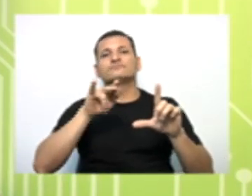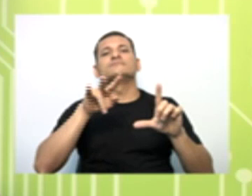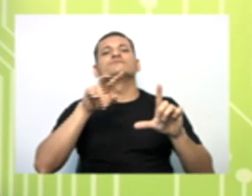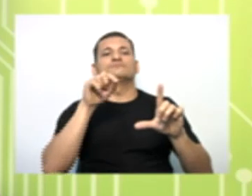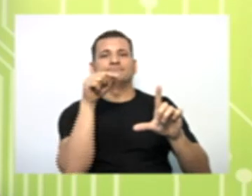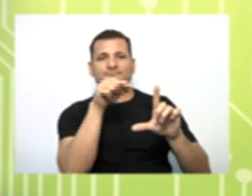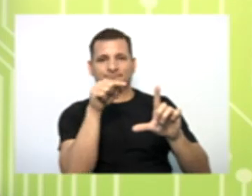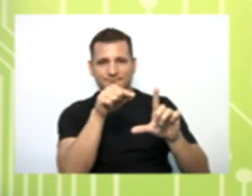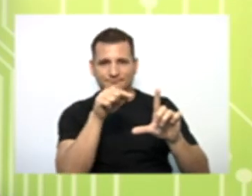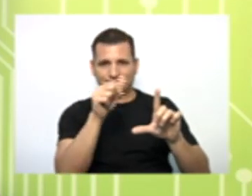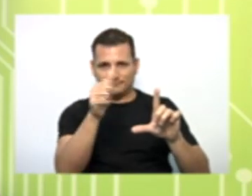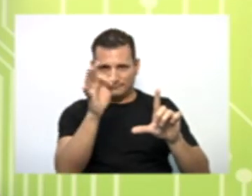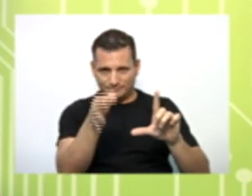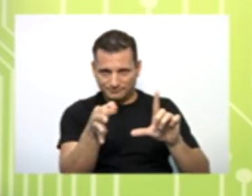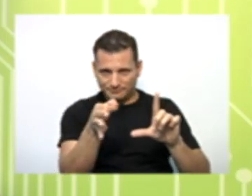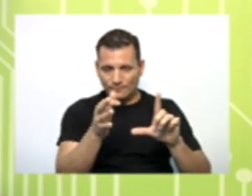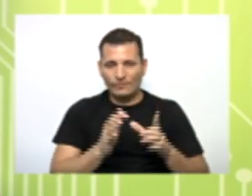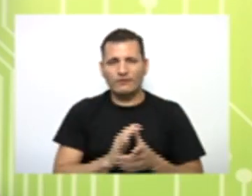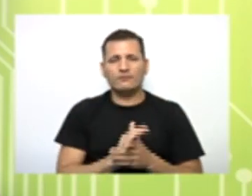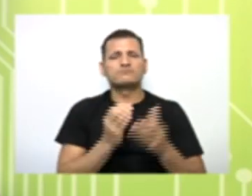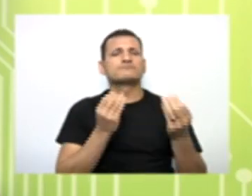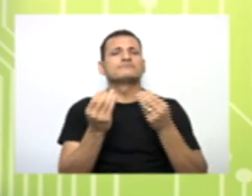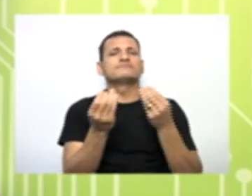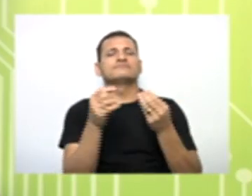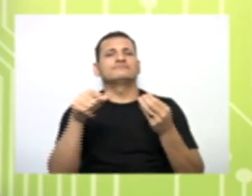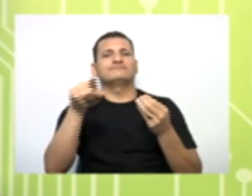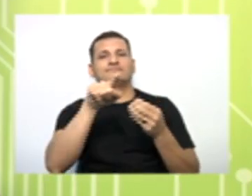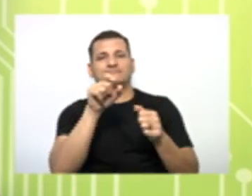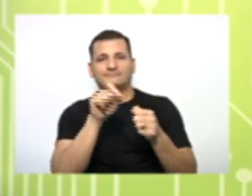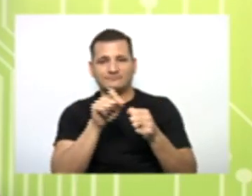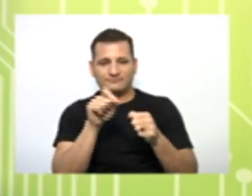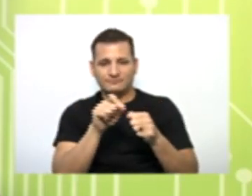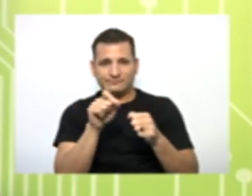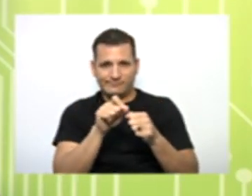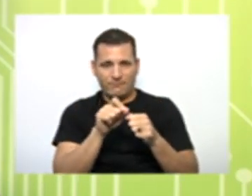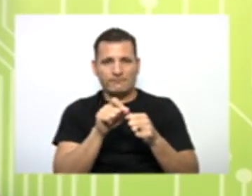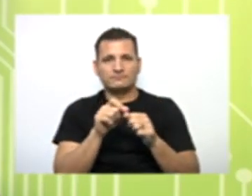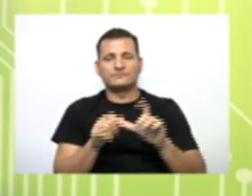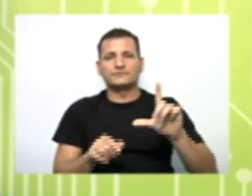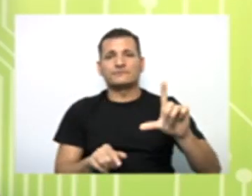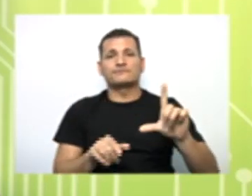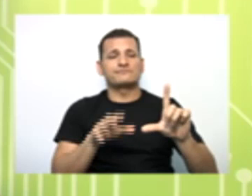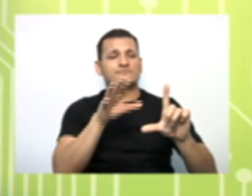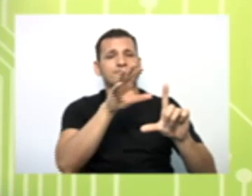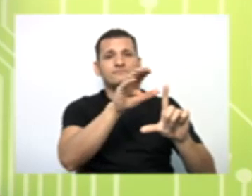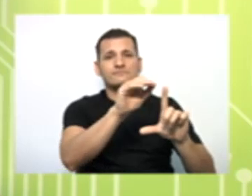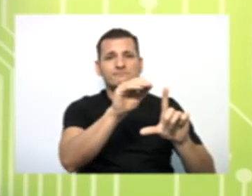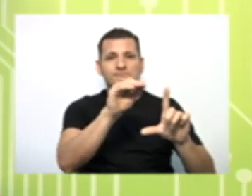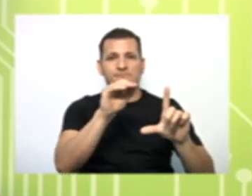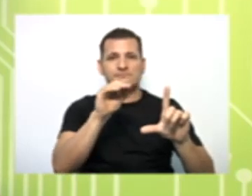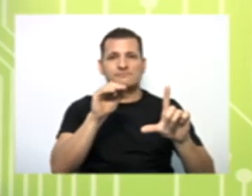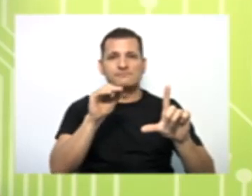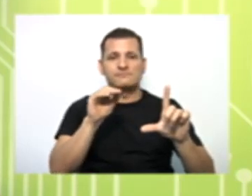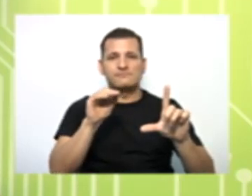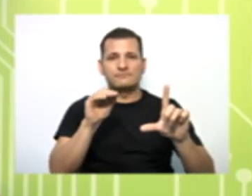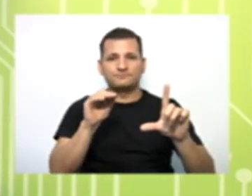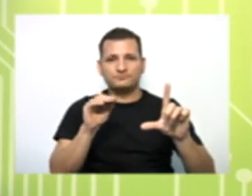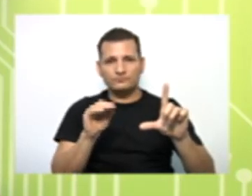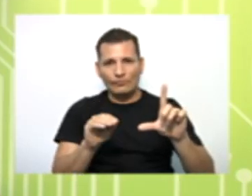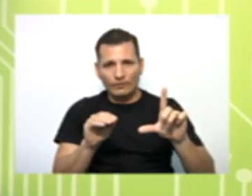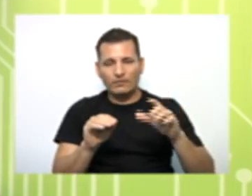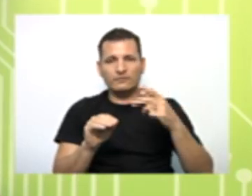para vocês no AVA, certo? Aí como que você vai fazer? Pega esse arquivo, coloca do ladinho, abre